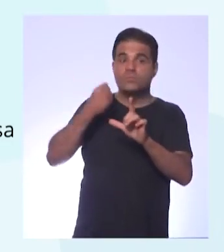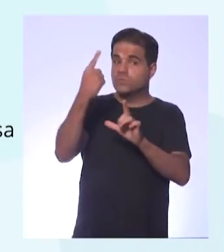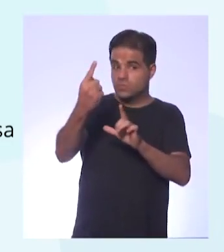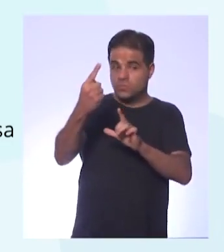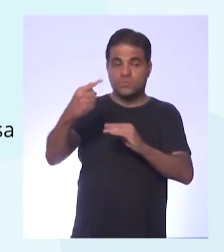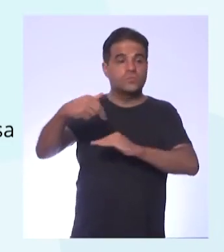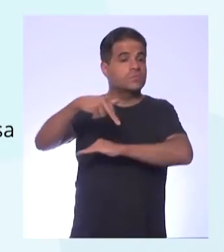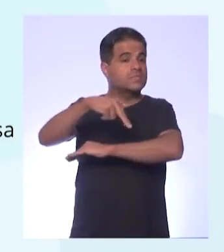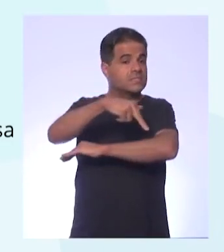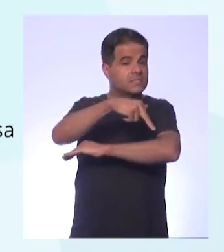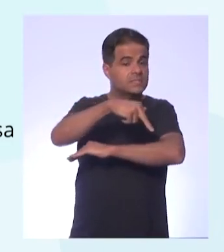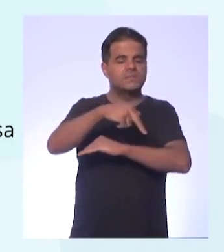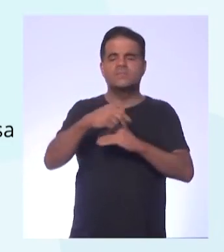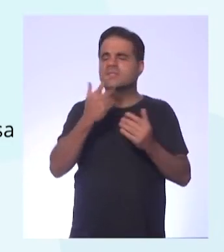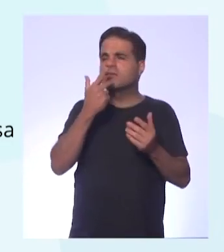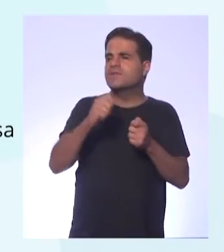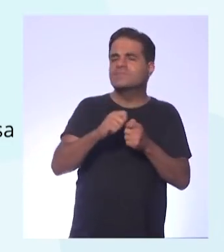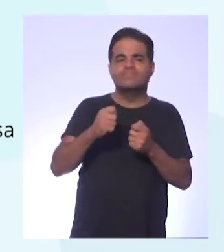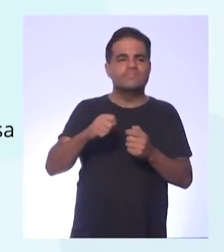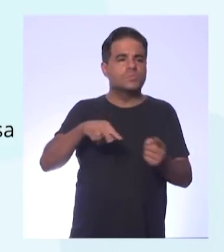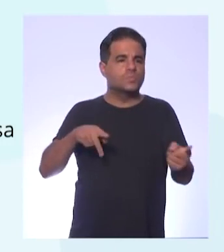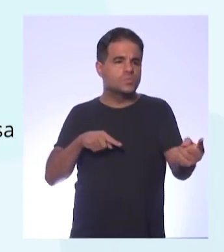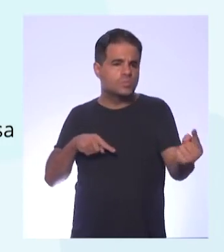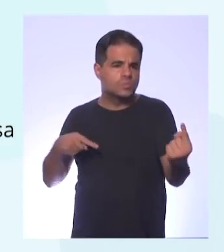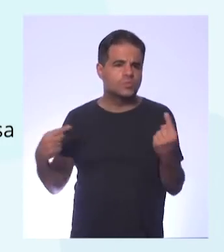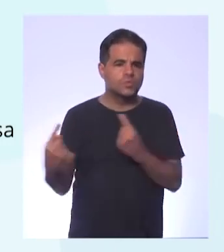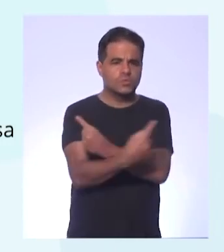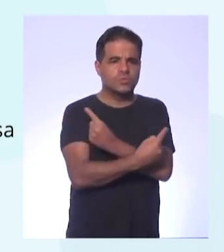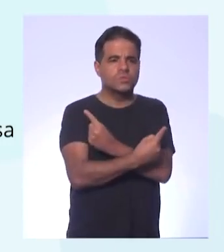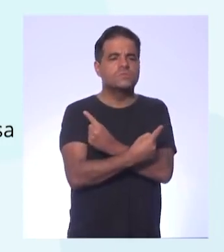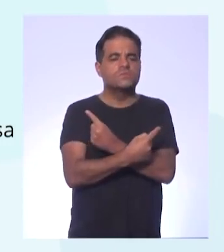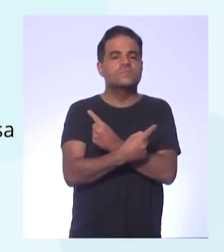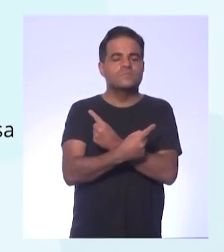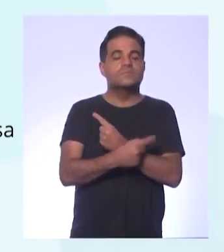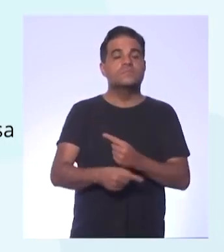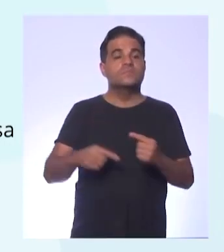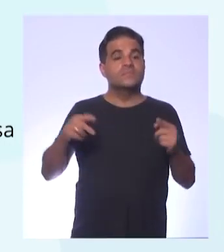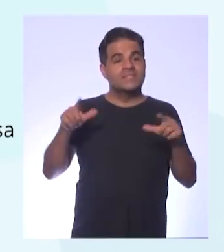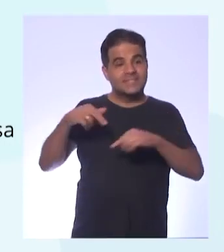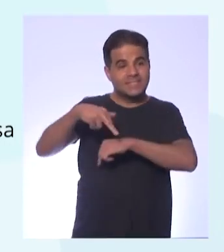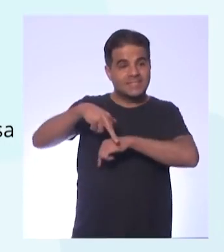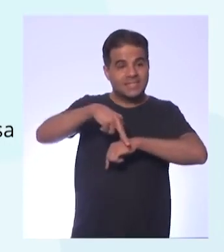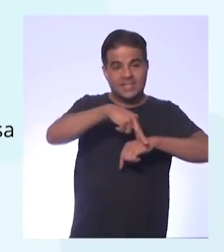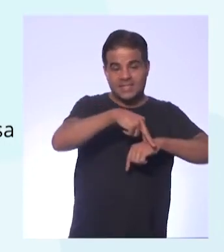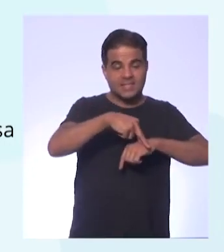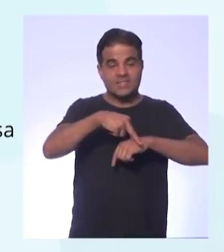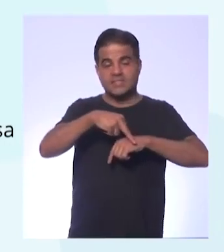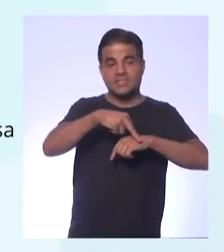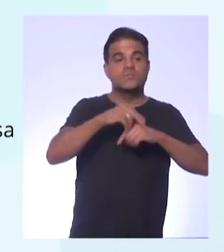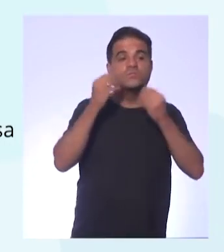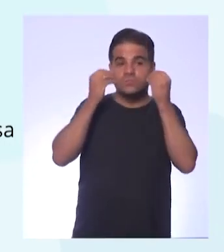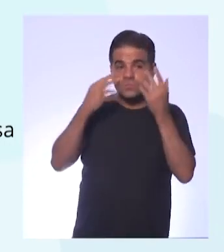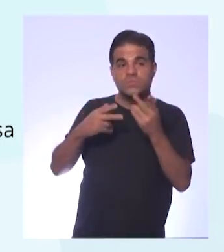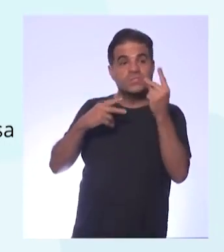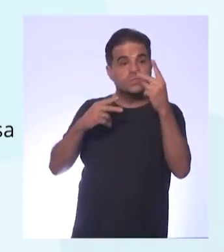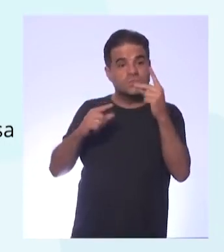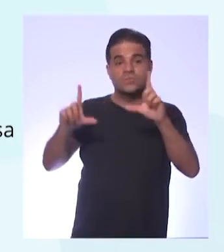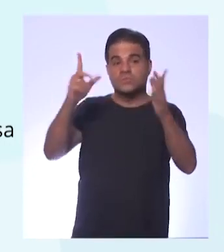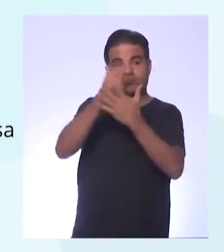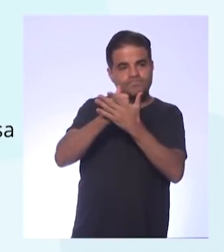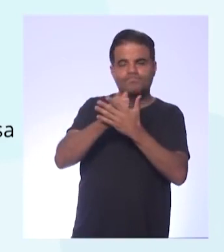A seguir, ele fez uma manobra, dando um giro de forma a posicionar o skate para a direita, como mostra a figura